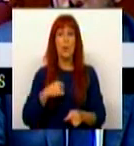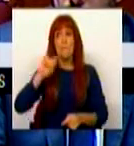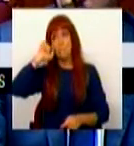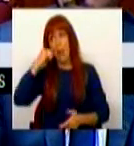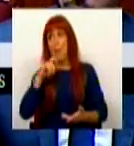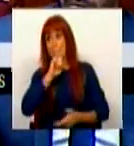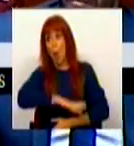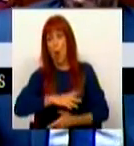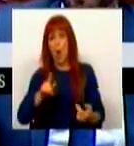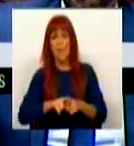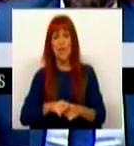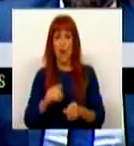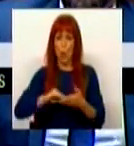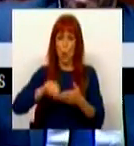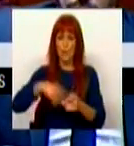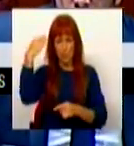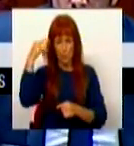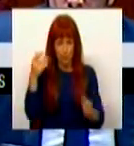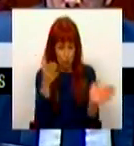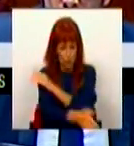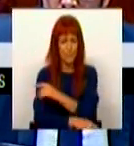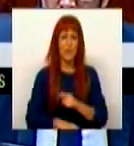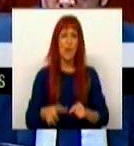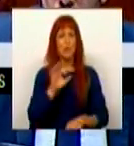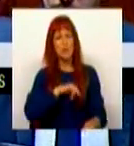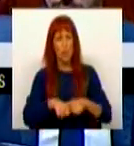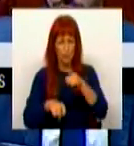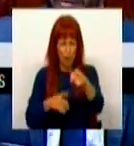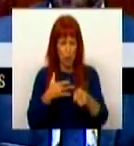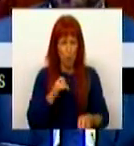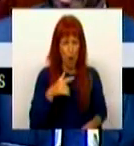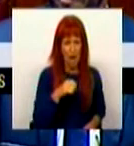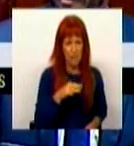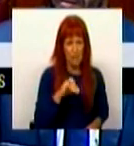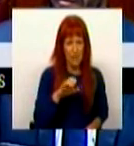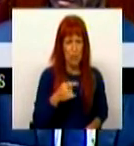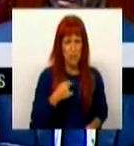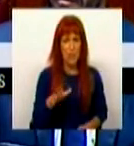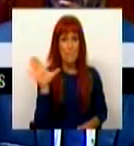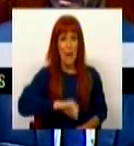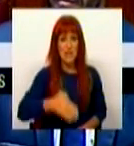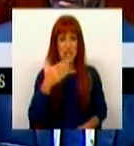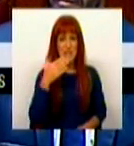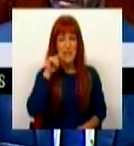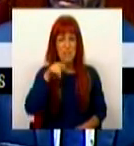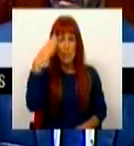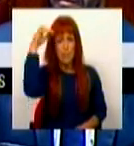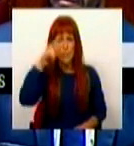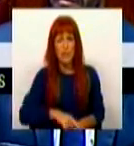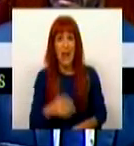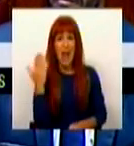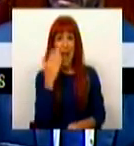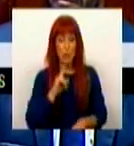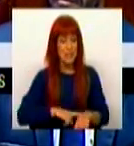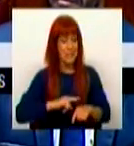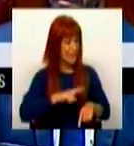causa as contratações de professores. Sr. Deputado Duarte Pacheco, são mais 7 mil professores. As aulas